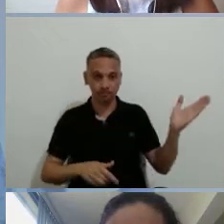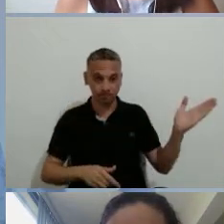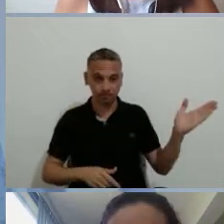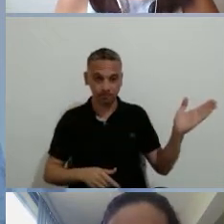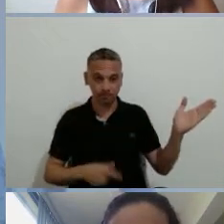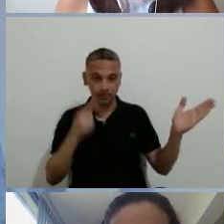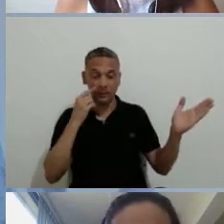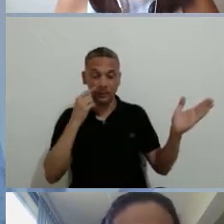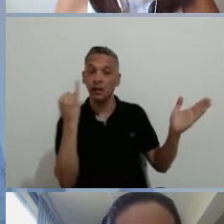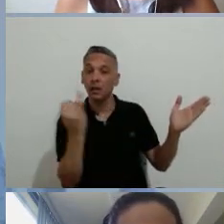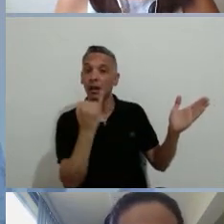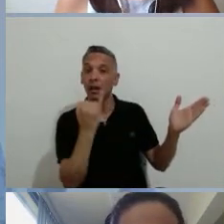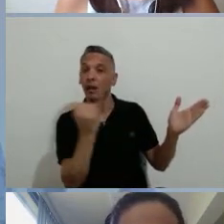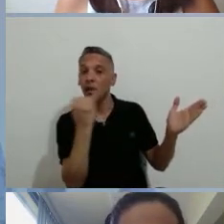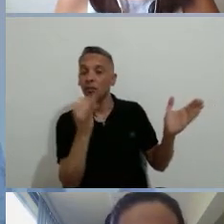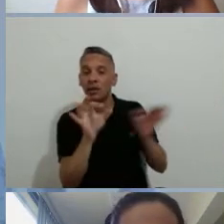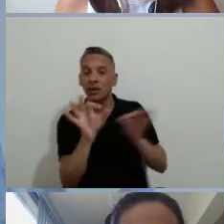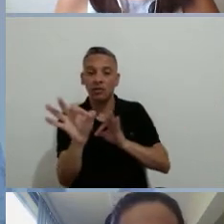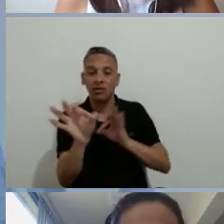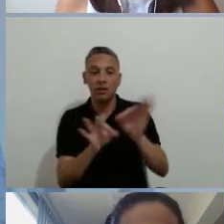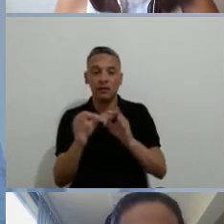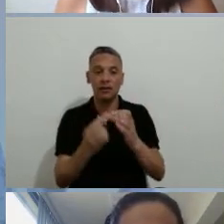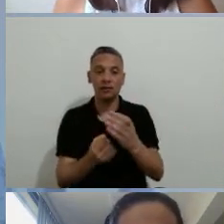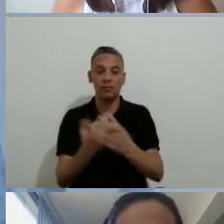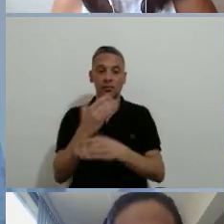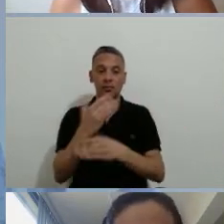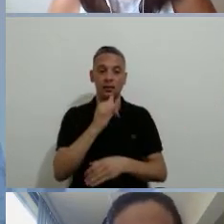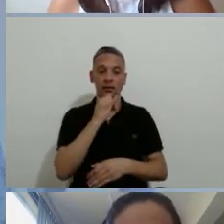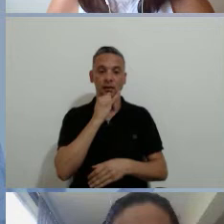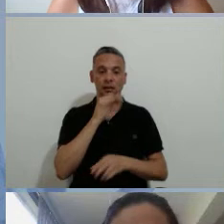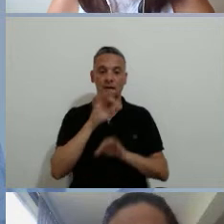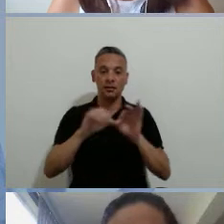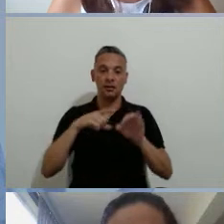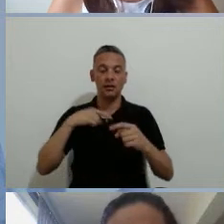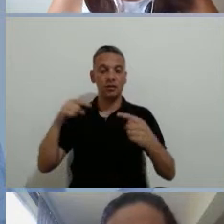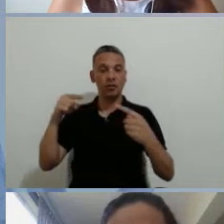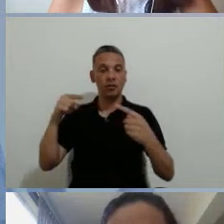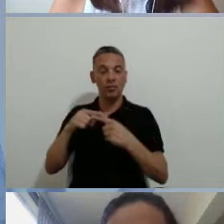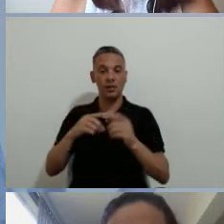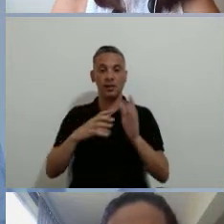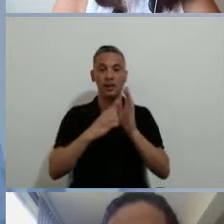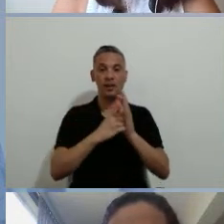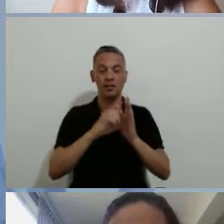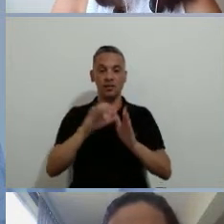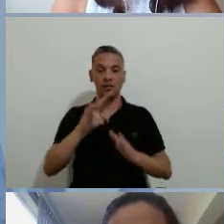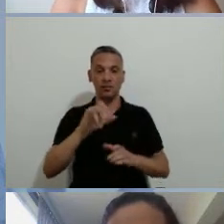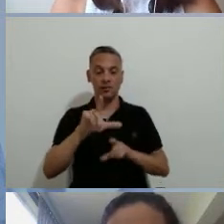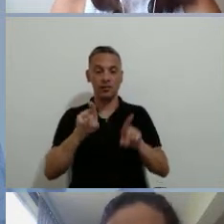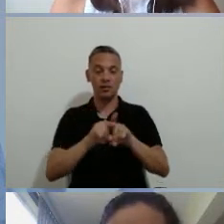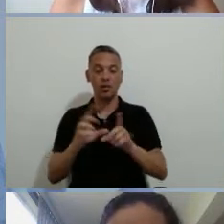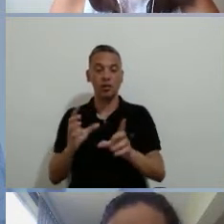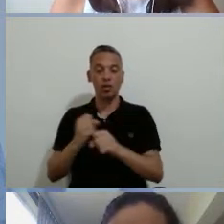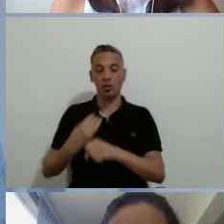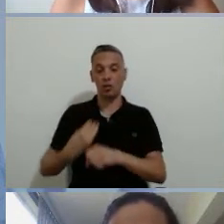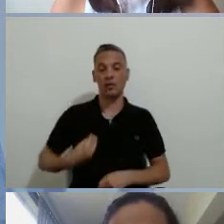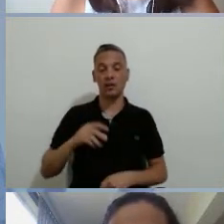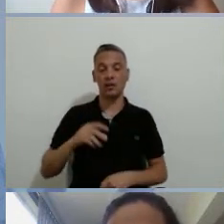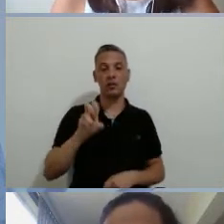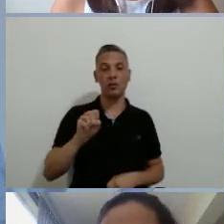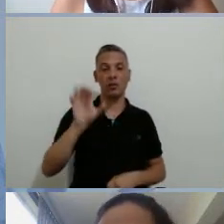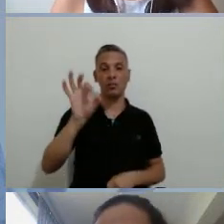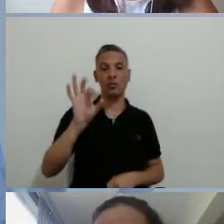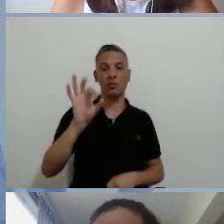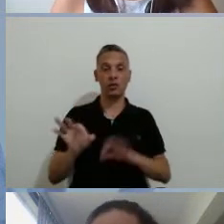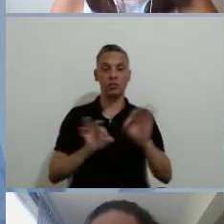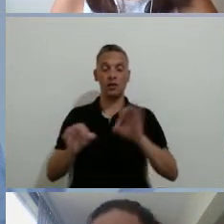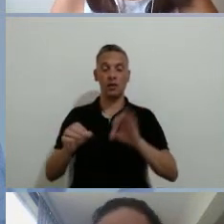desses planos, como a presença de ações relacionadas a registro civil, que está presente em 58% dos planos. O